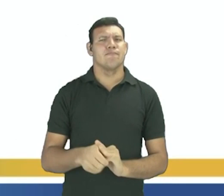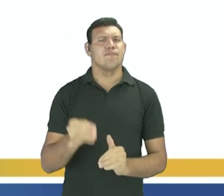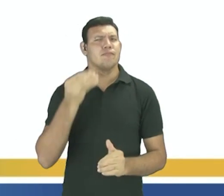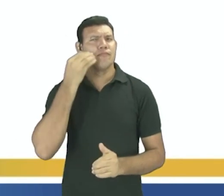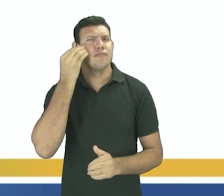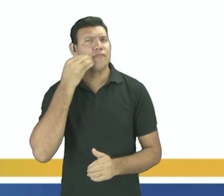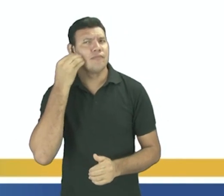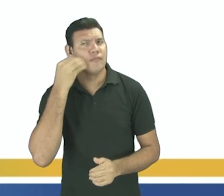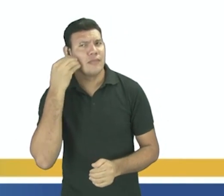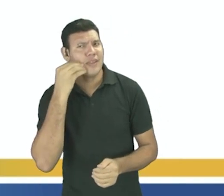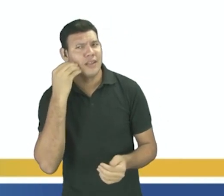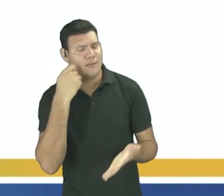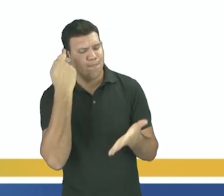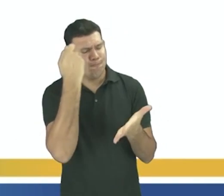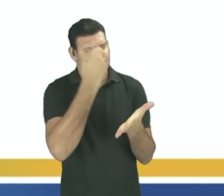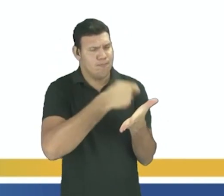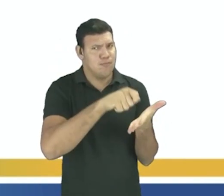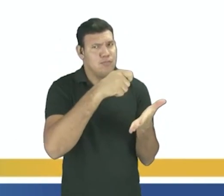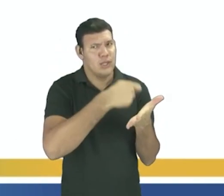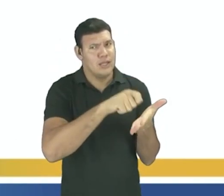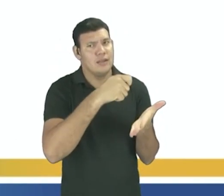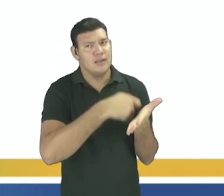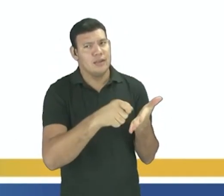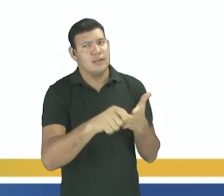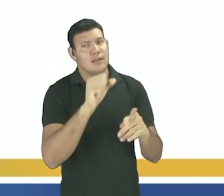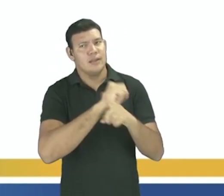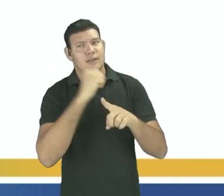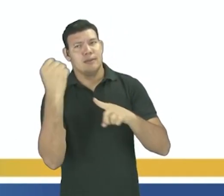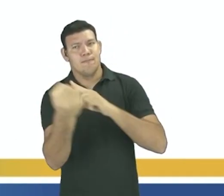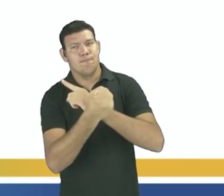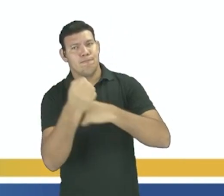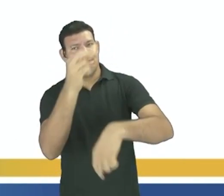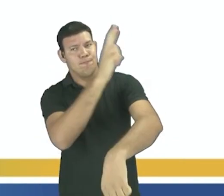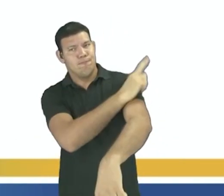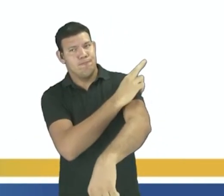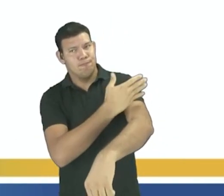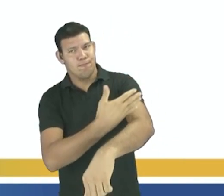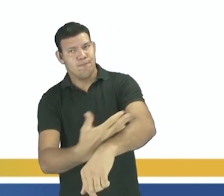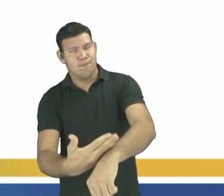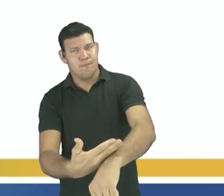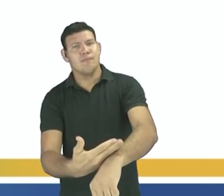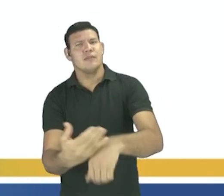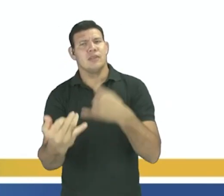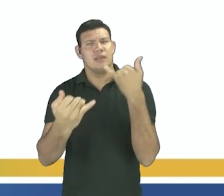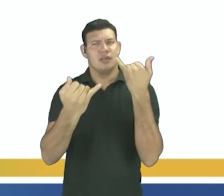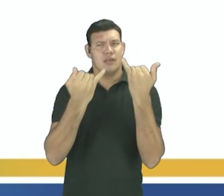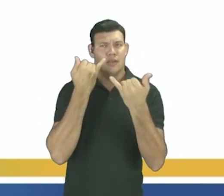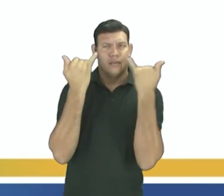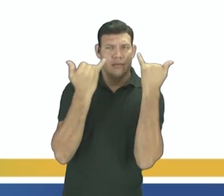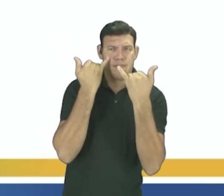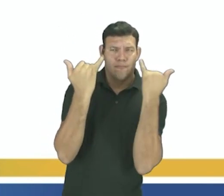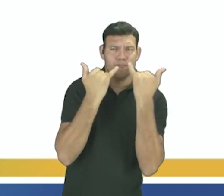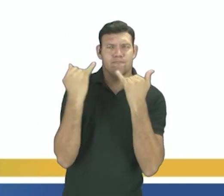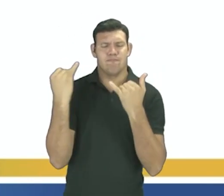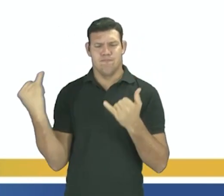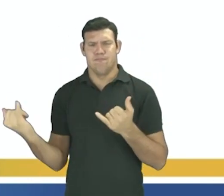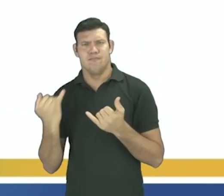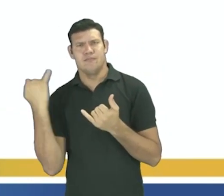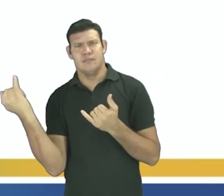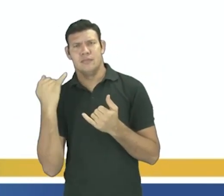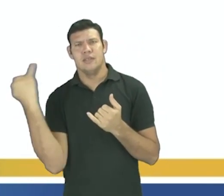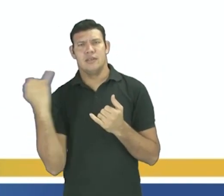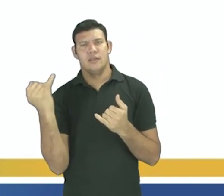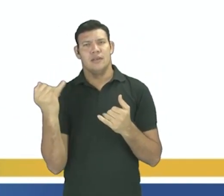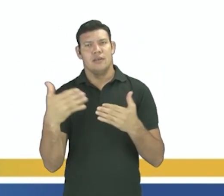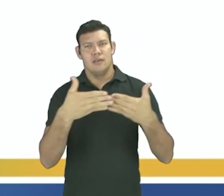redigir, tá? Convencendo a população rio-branquense da informação, da importância do